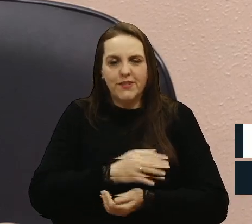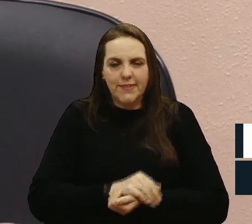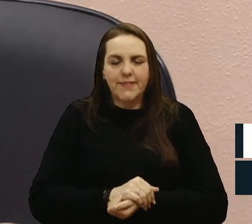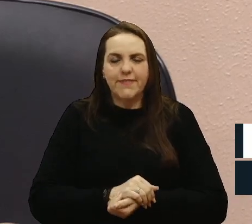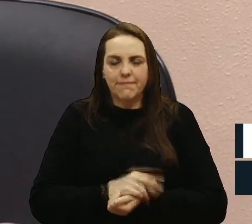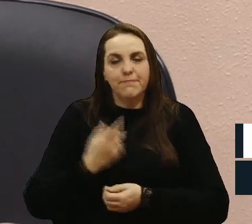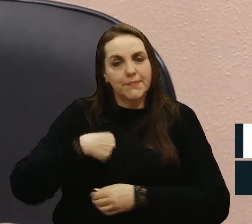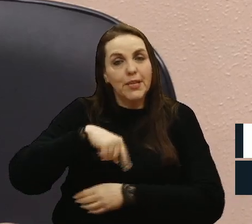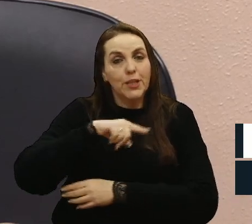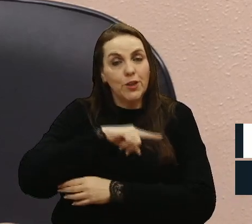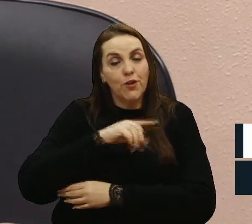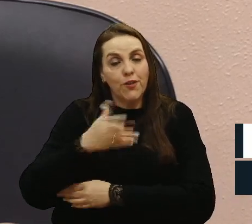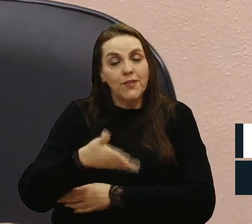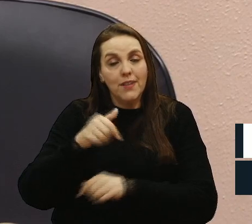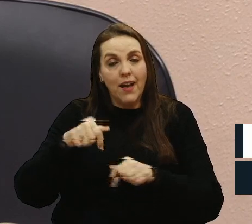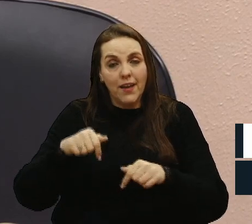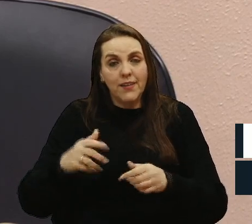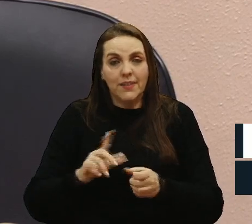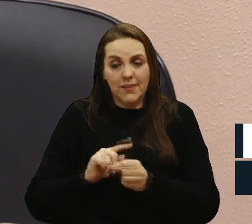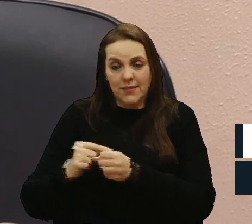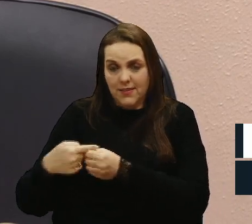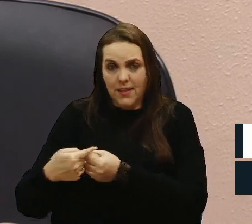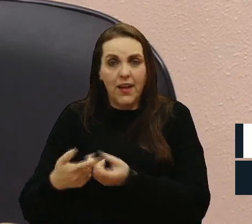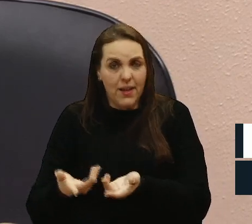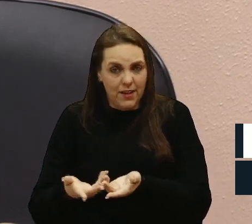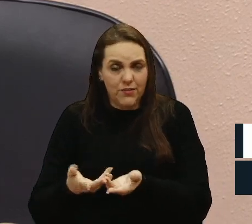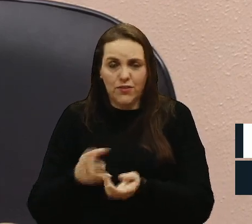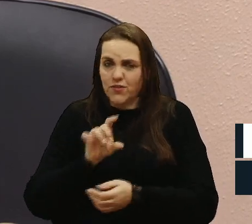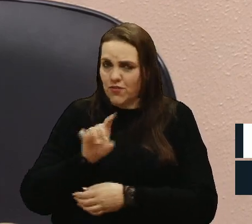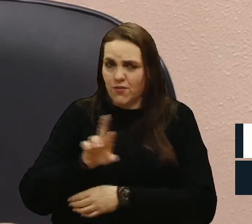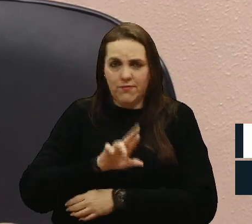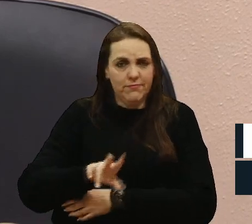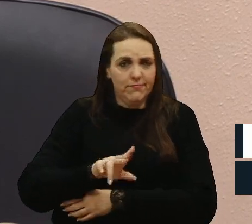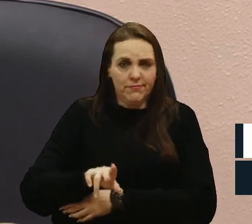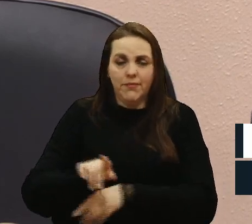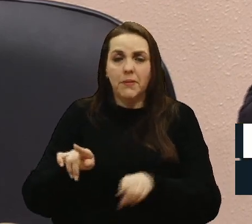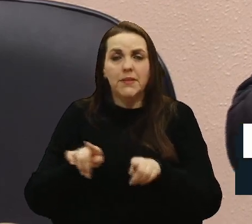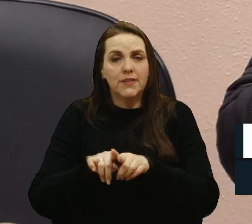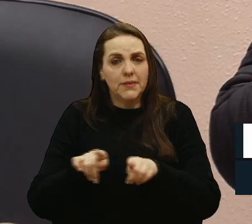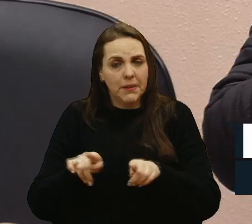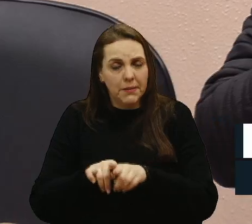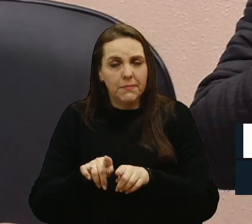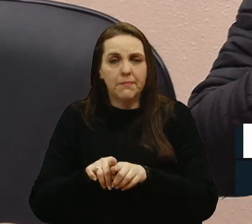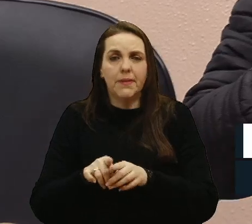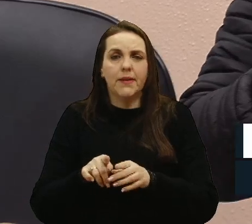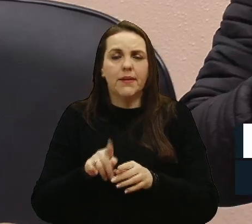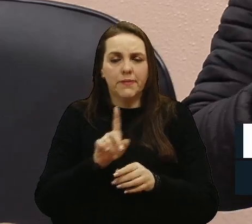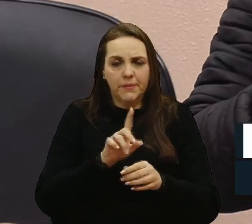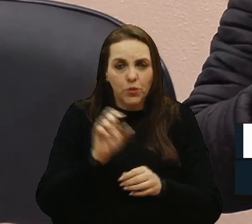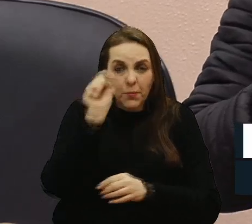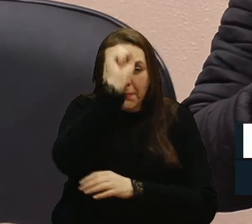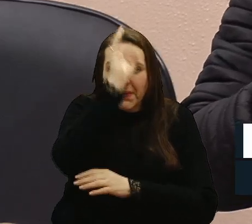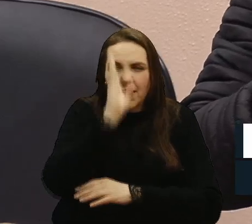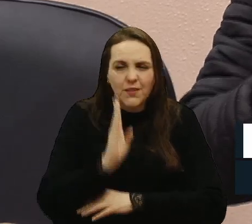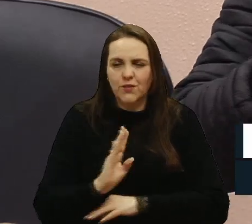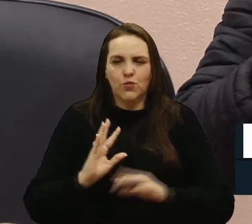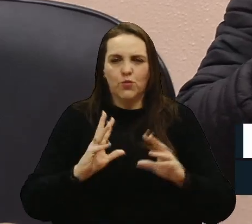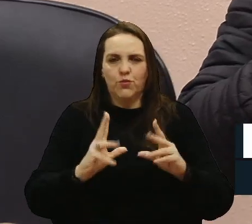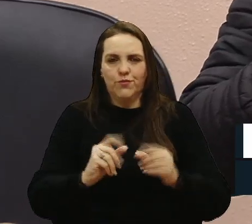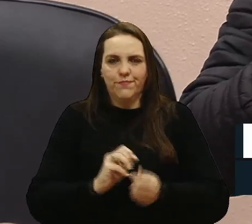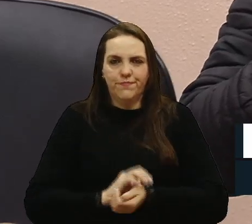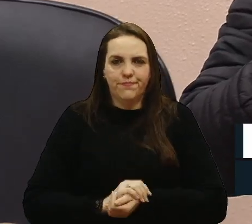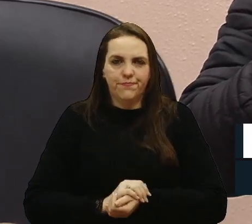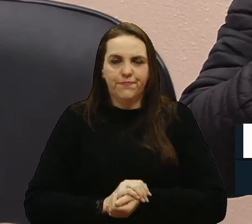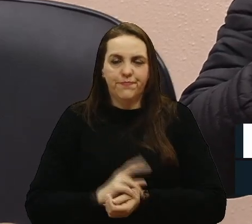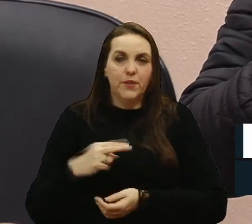para nós, aqui não apenas da cidade, mas também do nosso Brasil, aonde